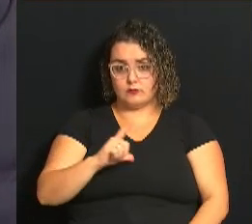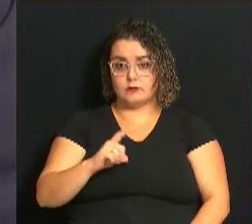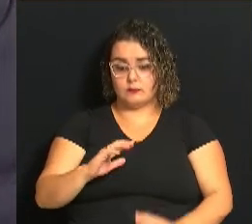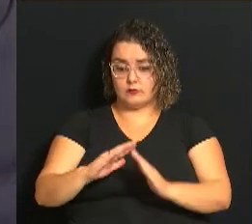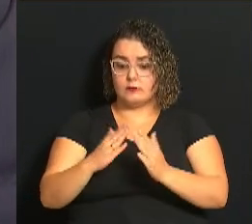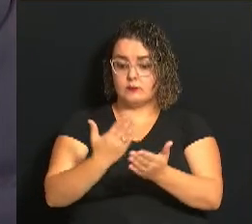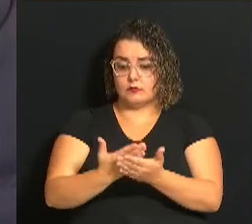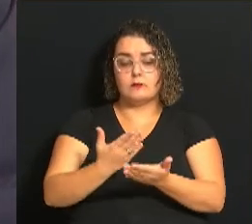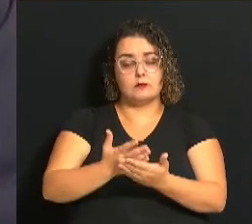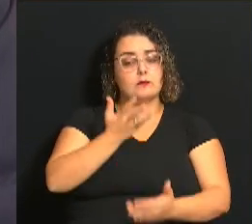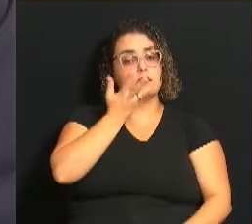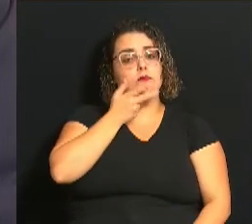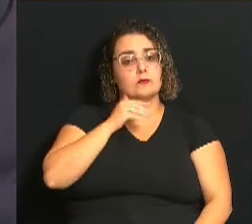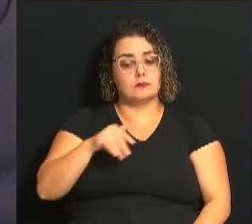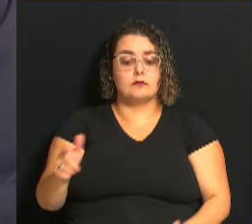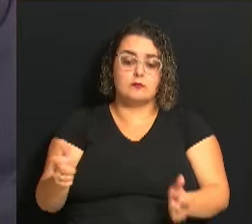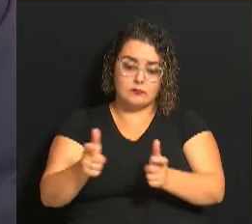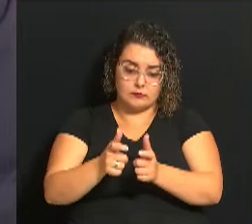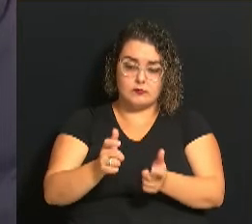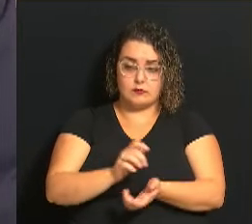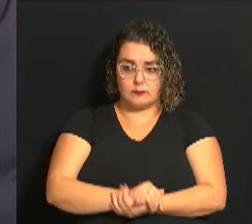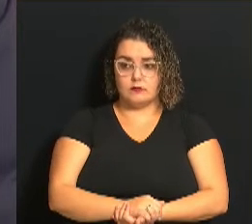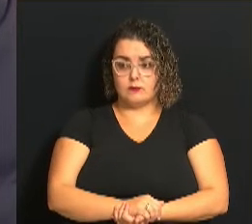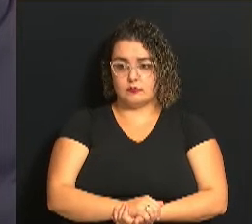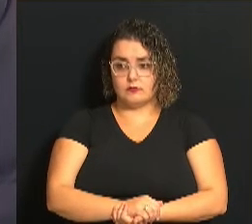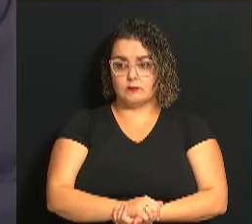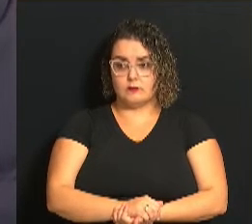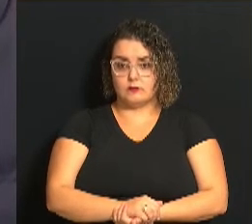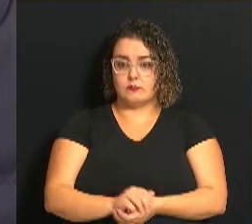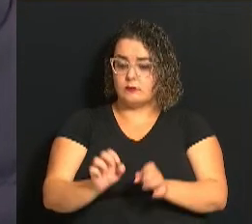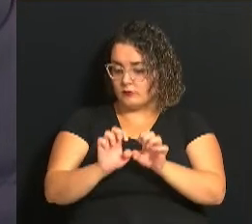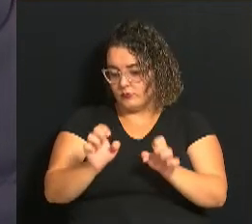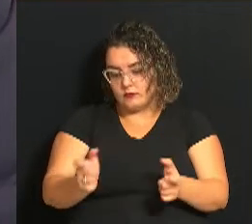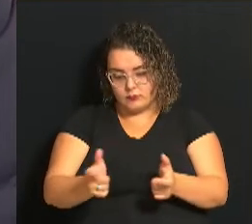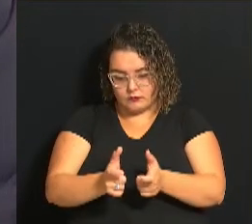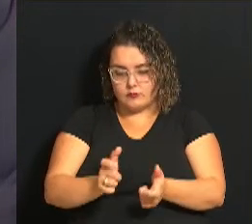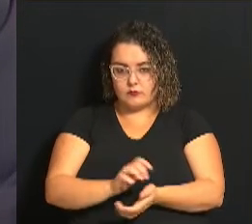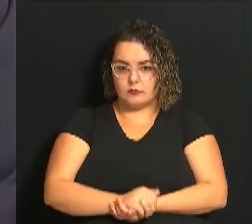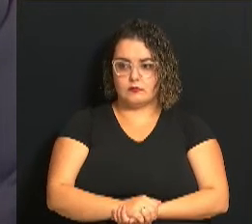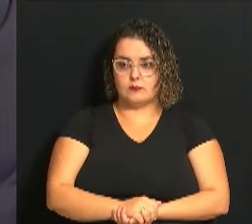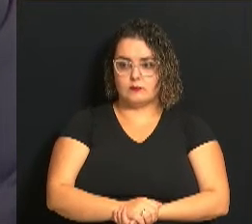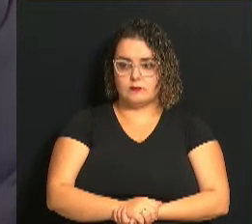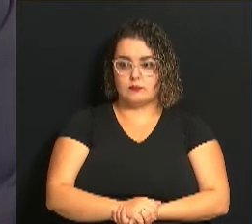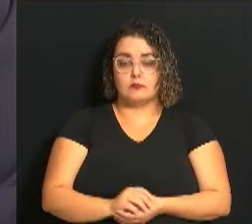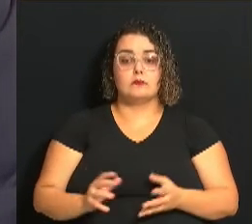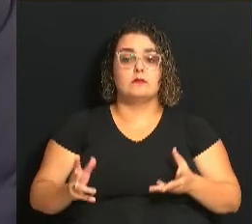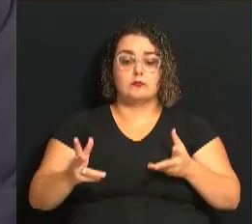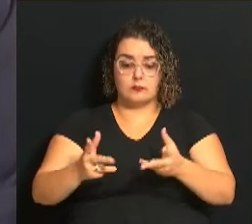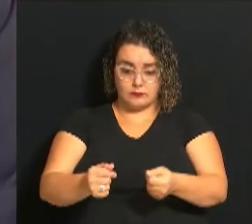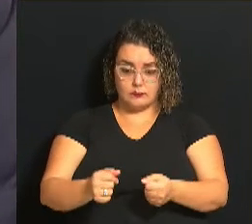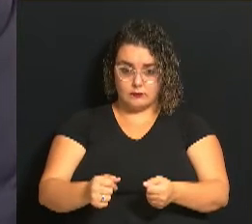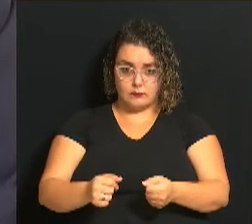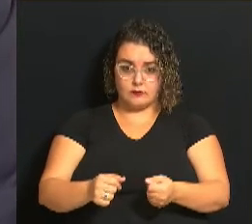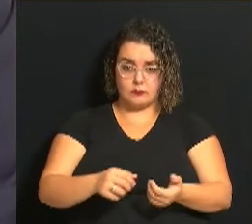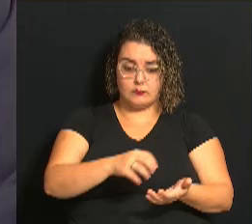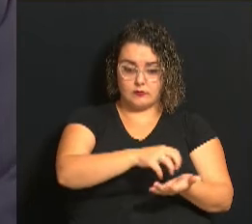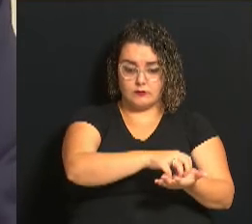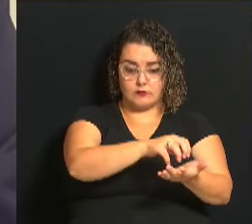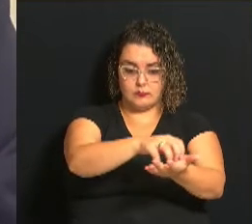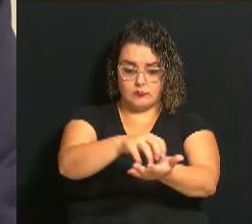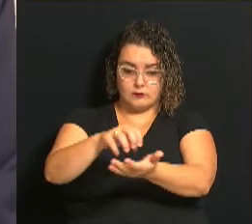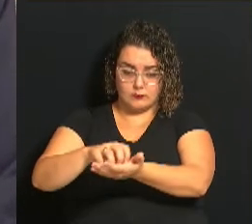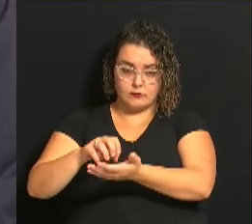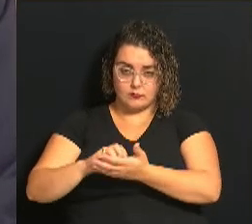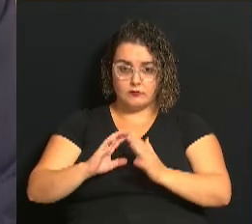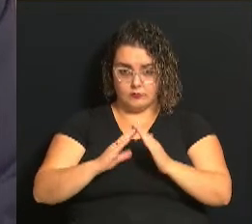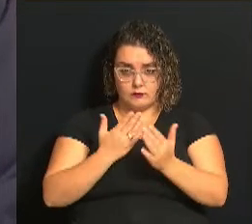infantil também menores, que exigem uma estrutura menor. Mas, enfim, em todas as nossas unidades, na